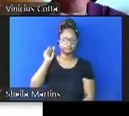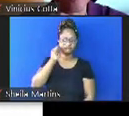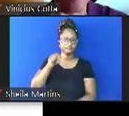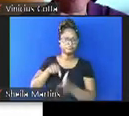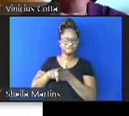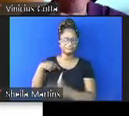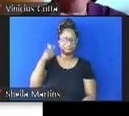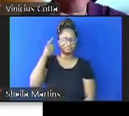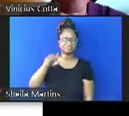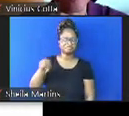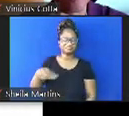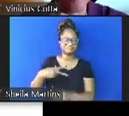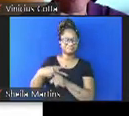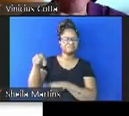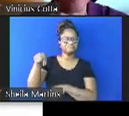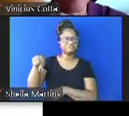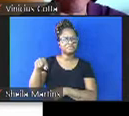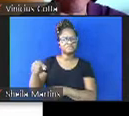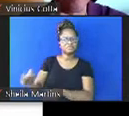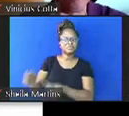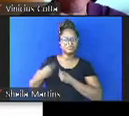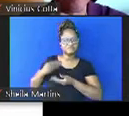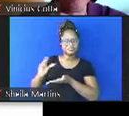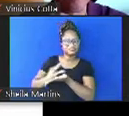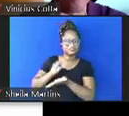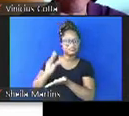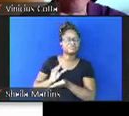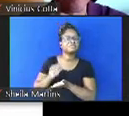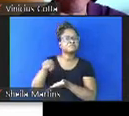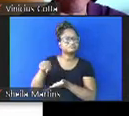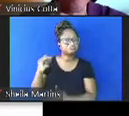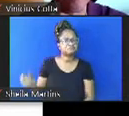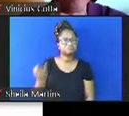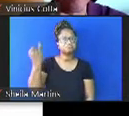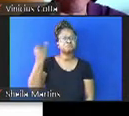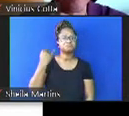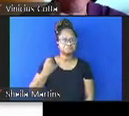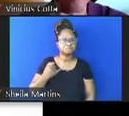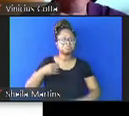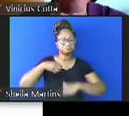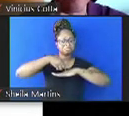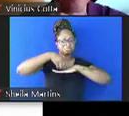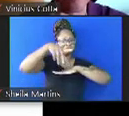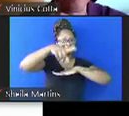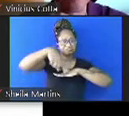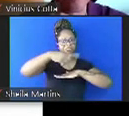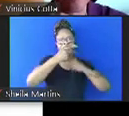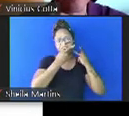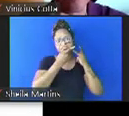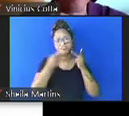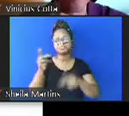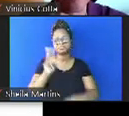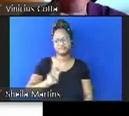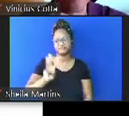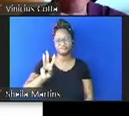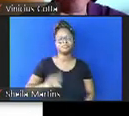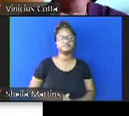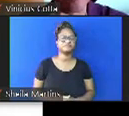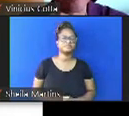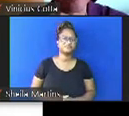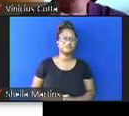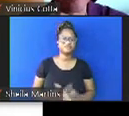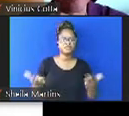né, esse auxílio. Então, ele é bastante importante. Eu indico que vocês também visitem o website. Então, só deixando